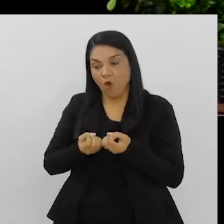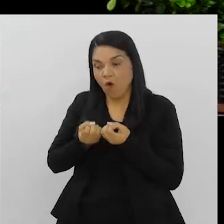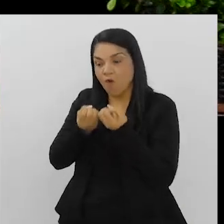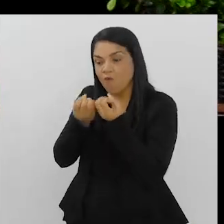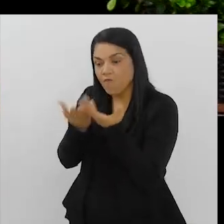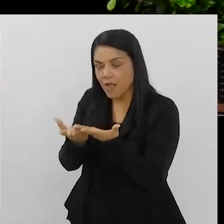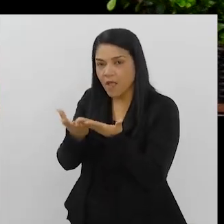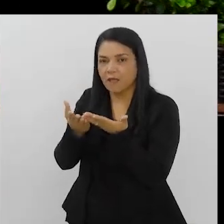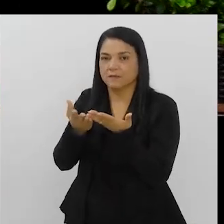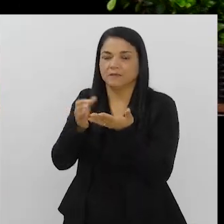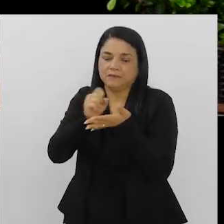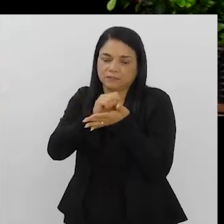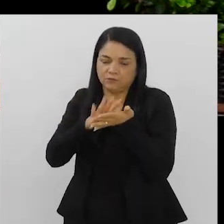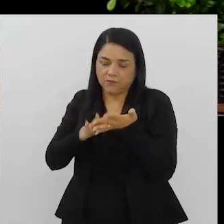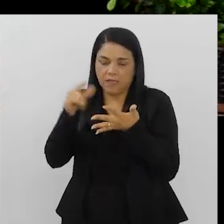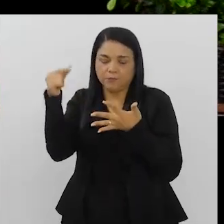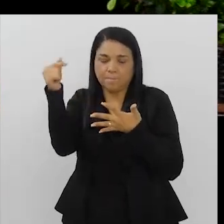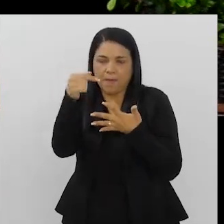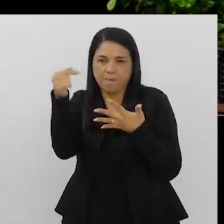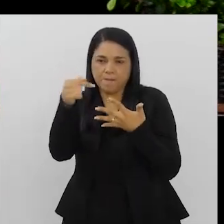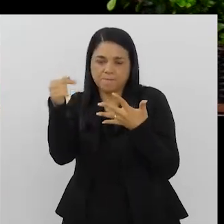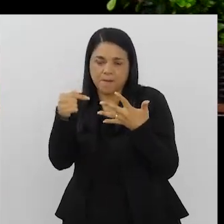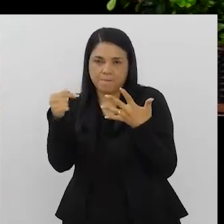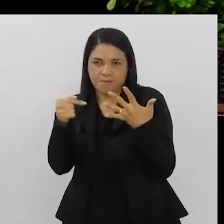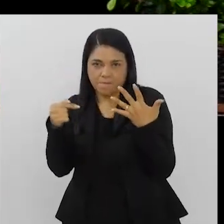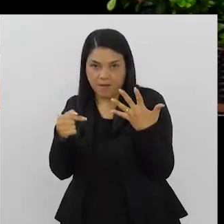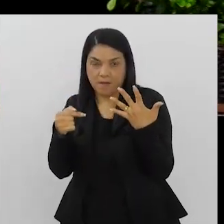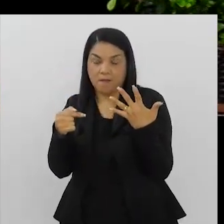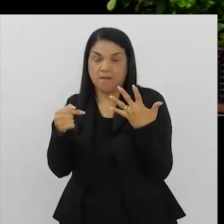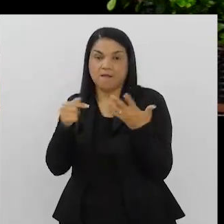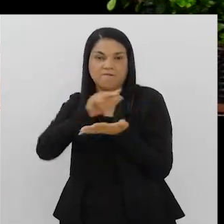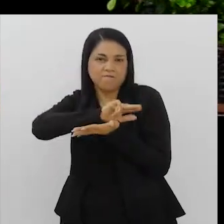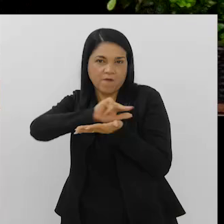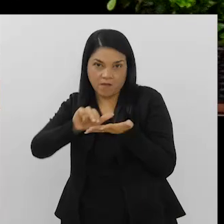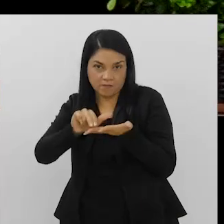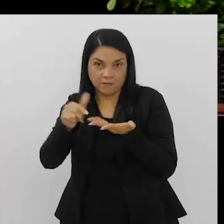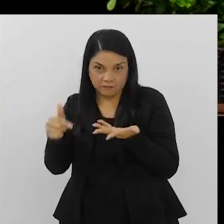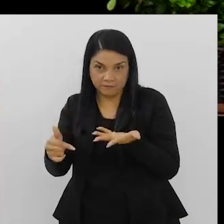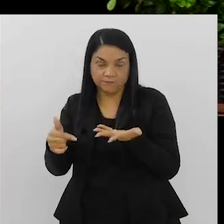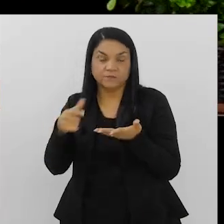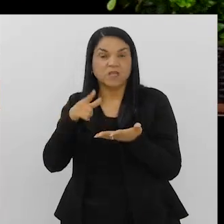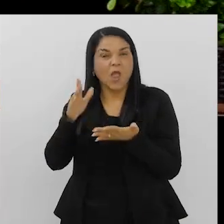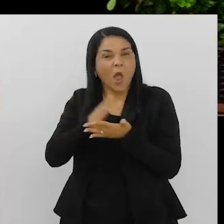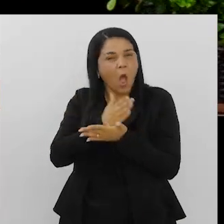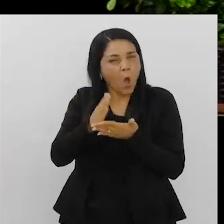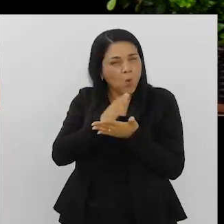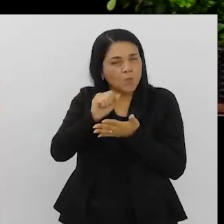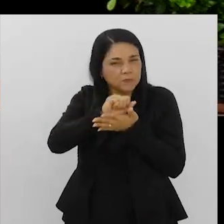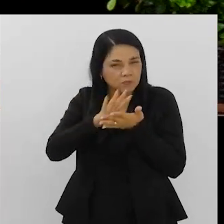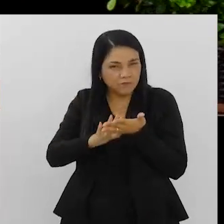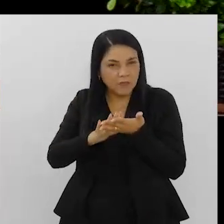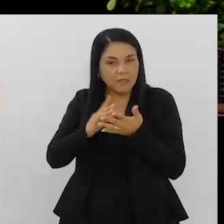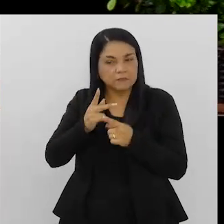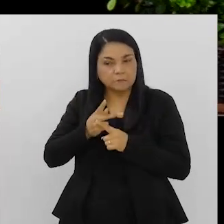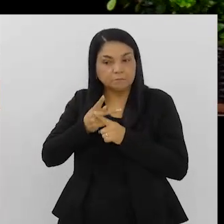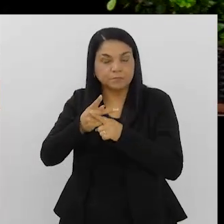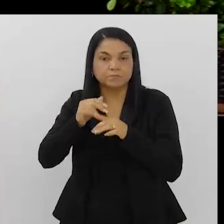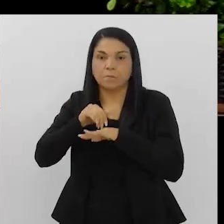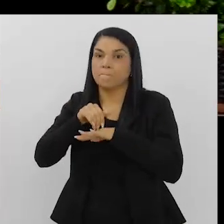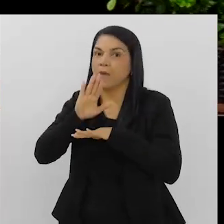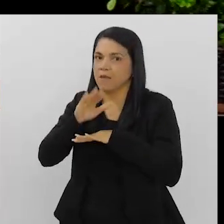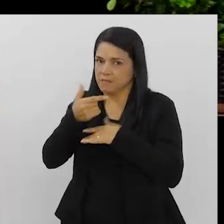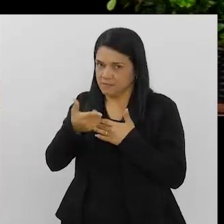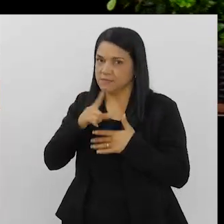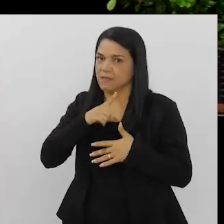Cada unidade tem as suas atividades, mas a gente tem algumas atividades que são aquelas que são mais